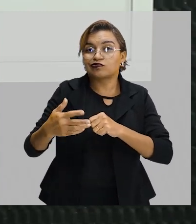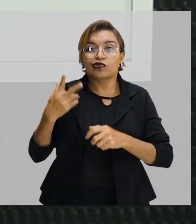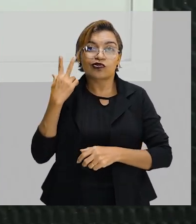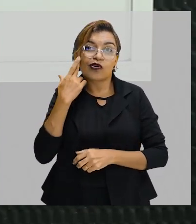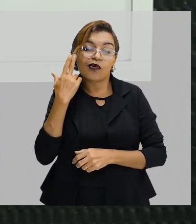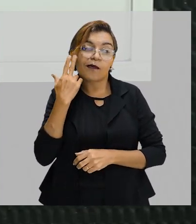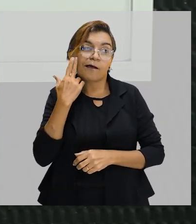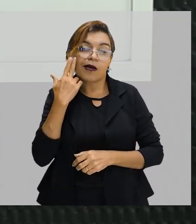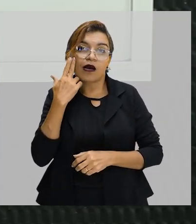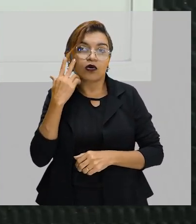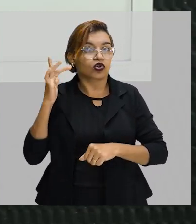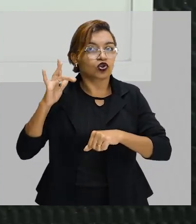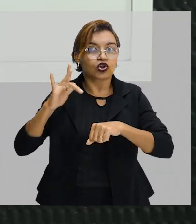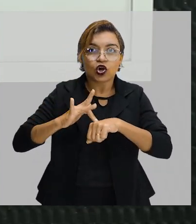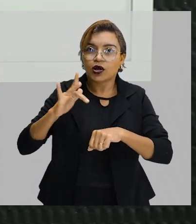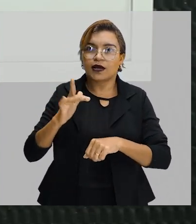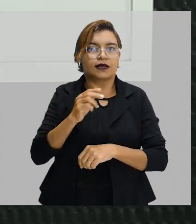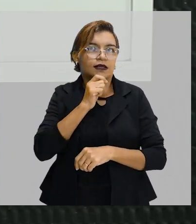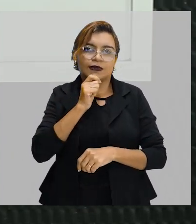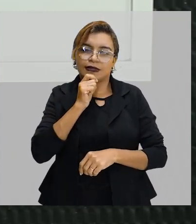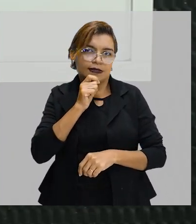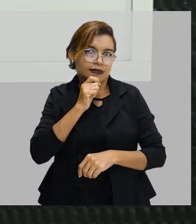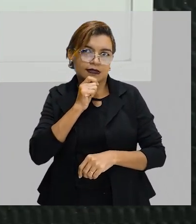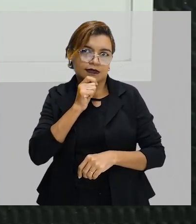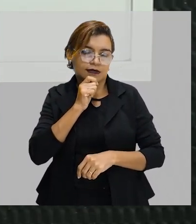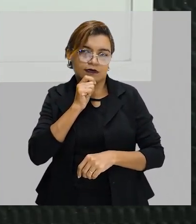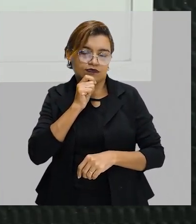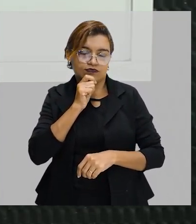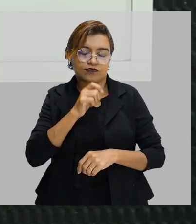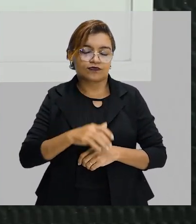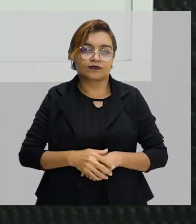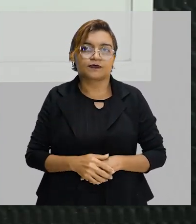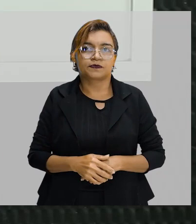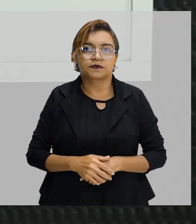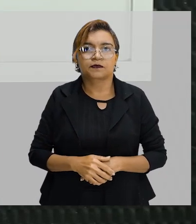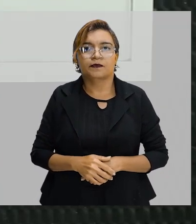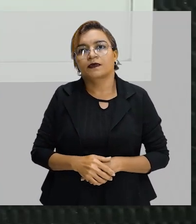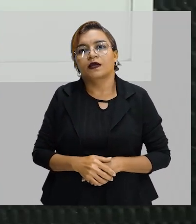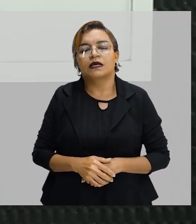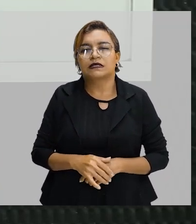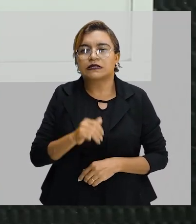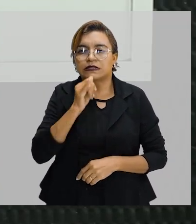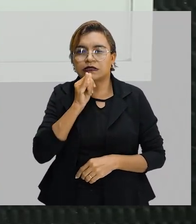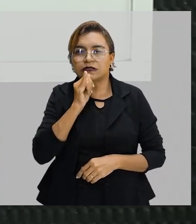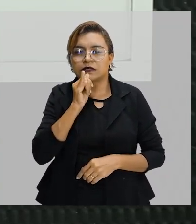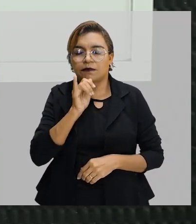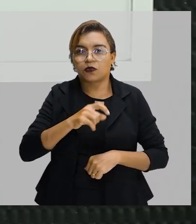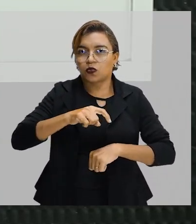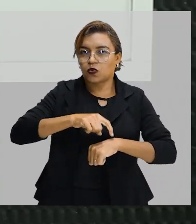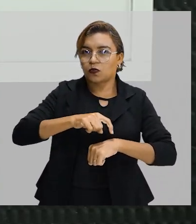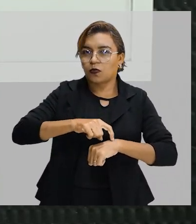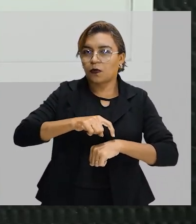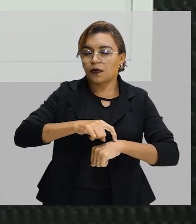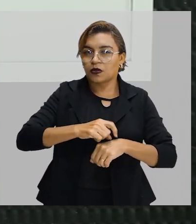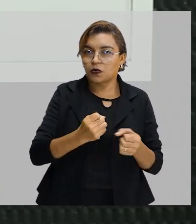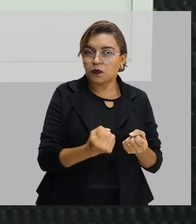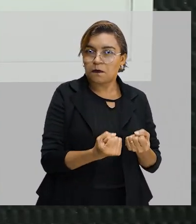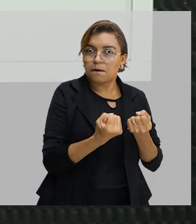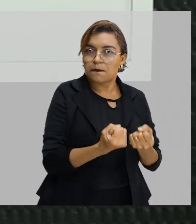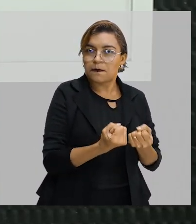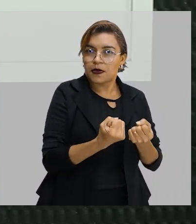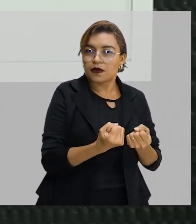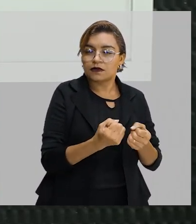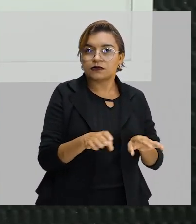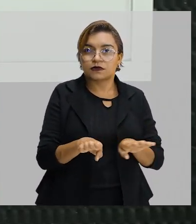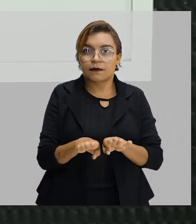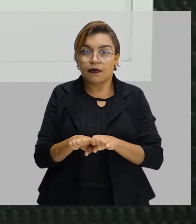Ele não foi tocado por uma ação externa. Ou seja, é quando a força-peso e a força